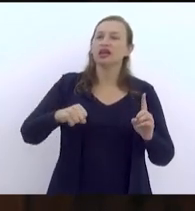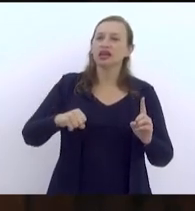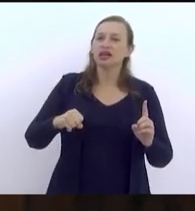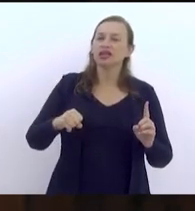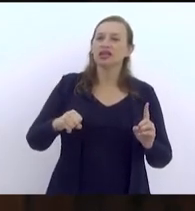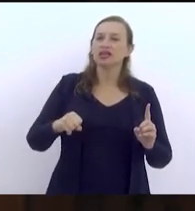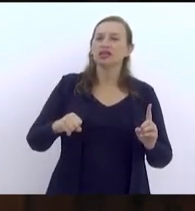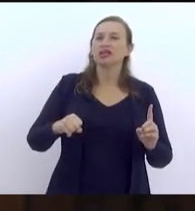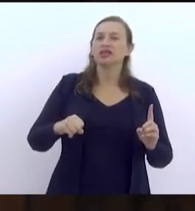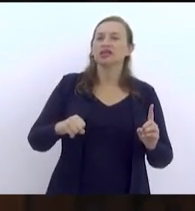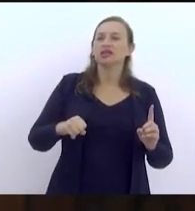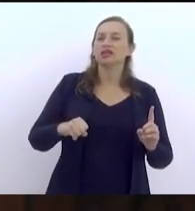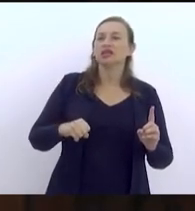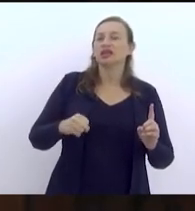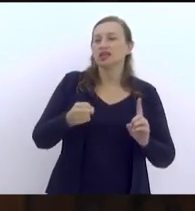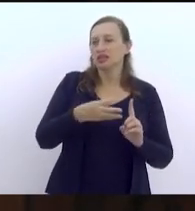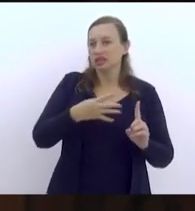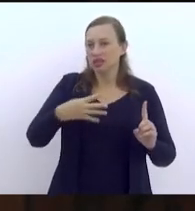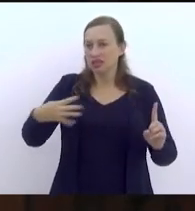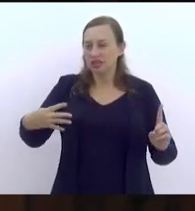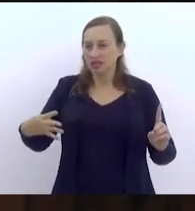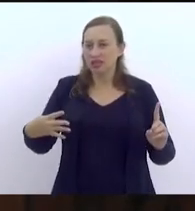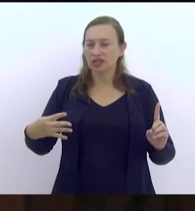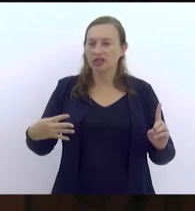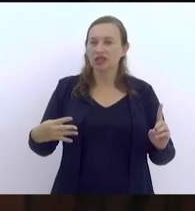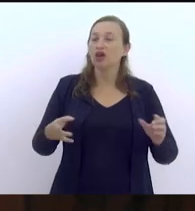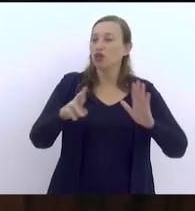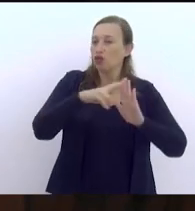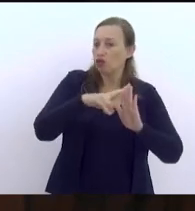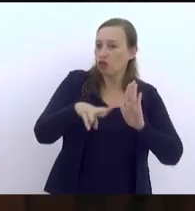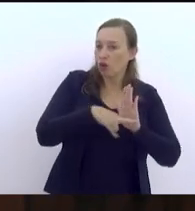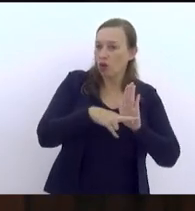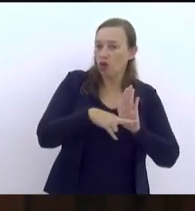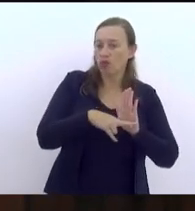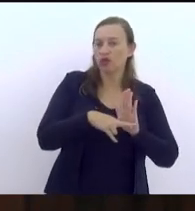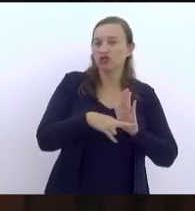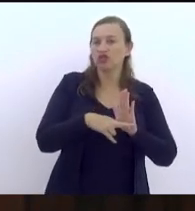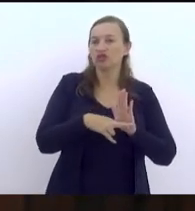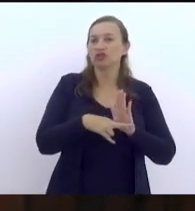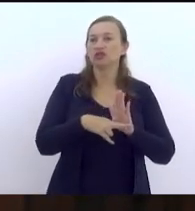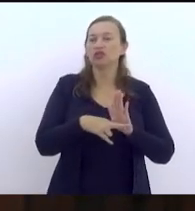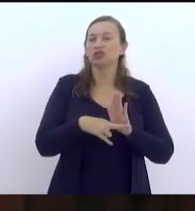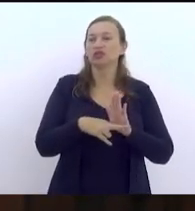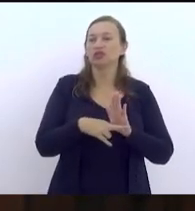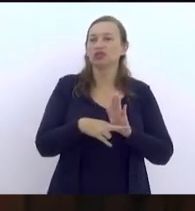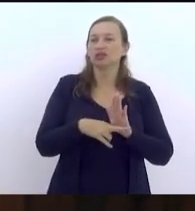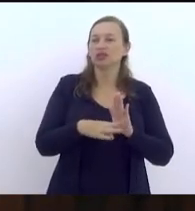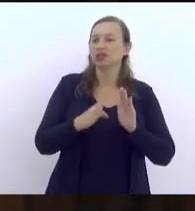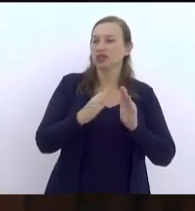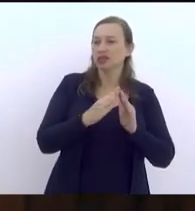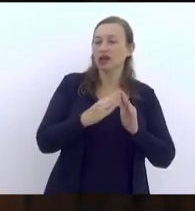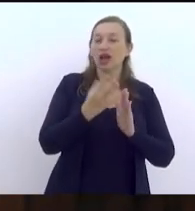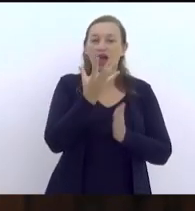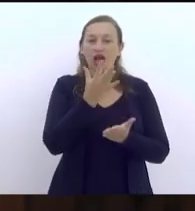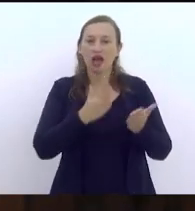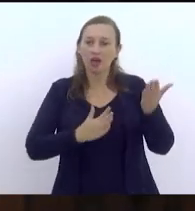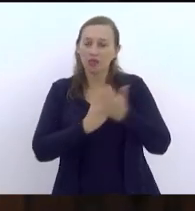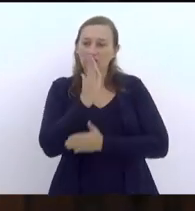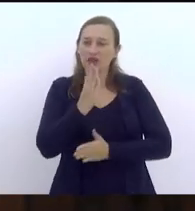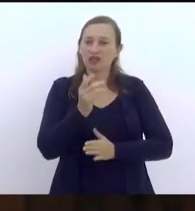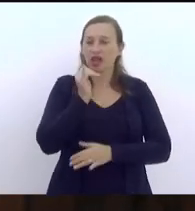LGBTI+. Parecer das comissões de normas e termos proporcionais e externas favorável.